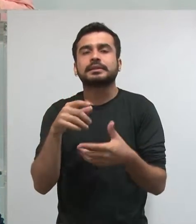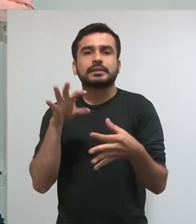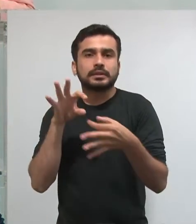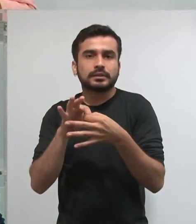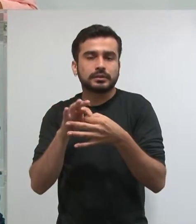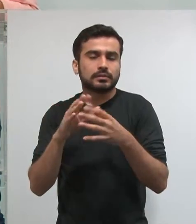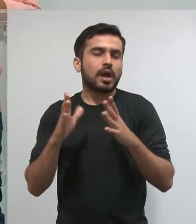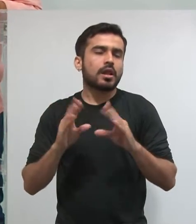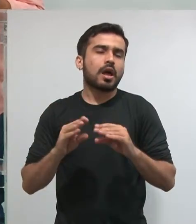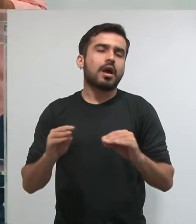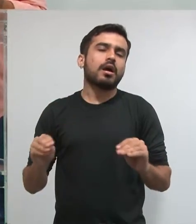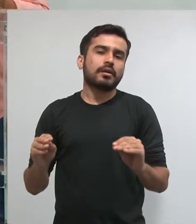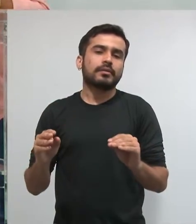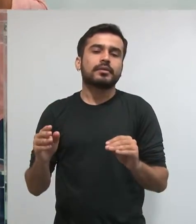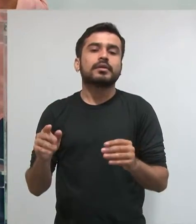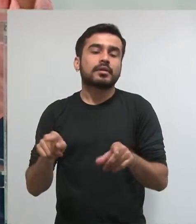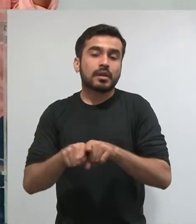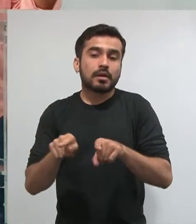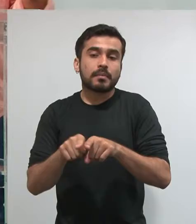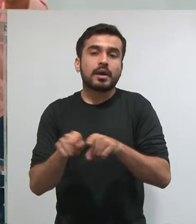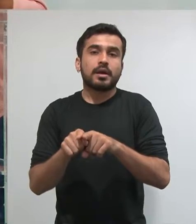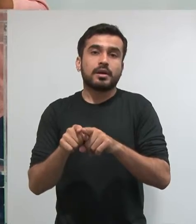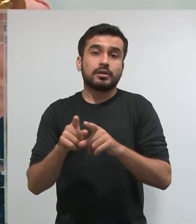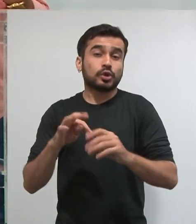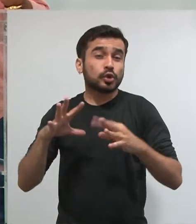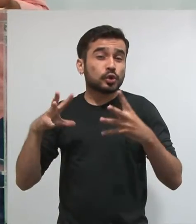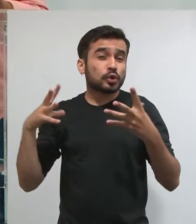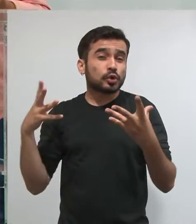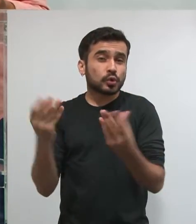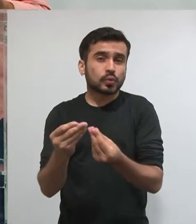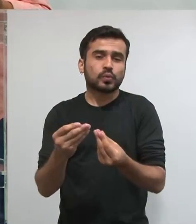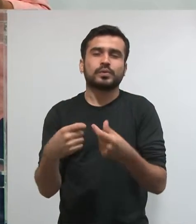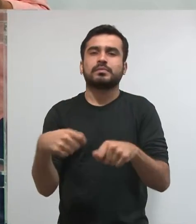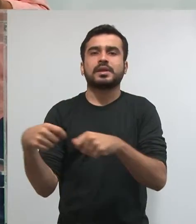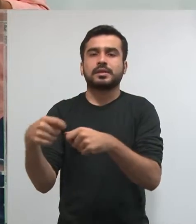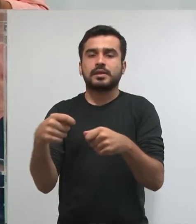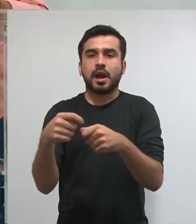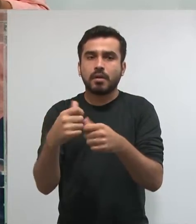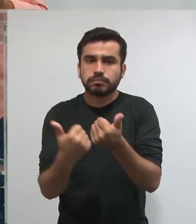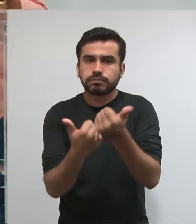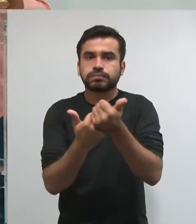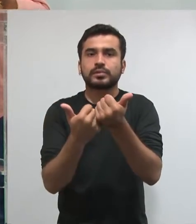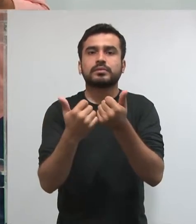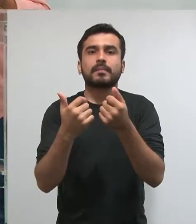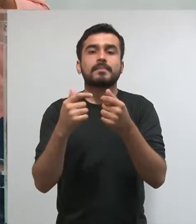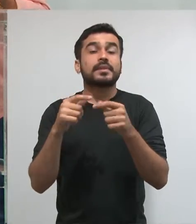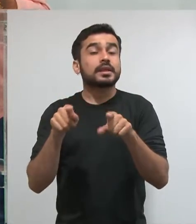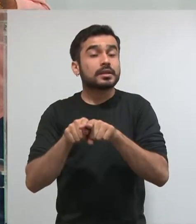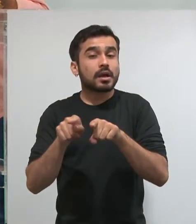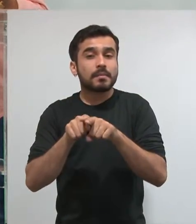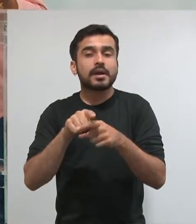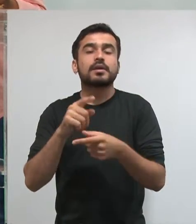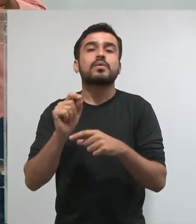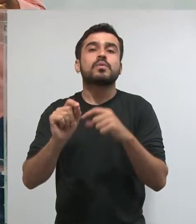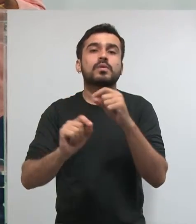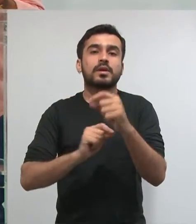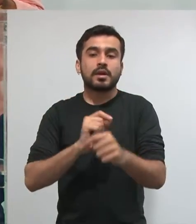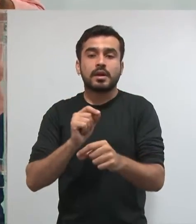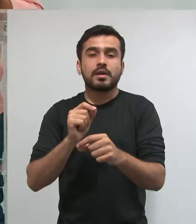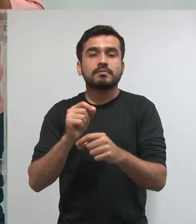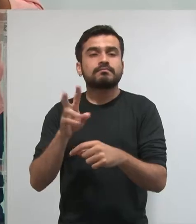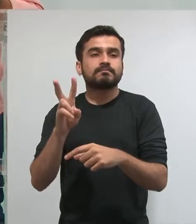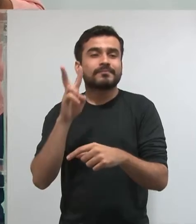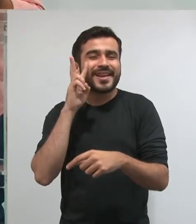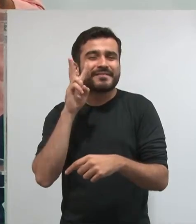de forma tranquila, tanto a partir do envolvimento de todos os atores que são necessários para que isso aconteça, quanto da própria